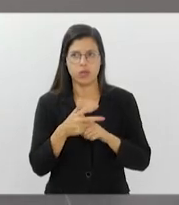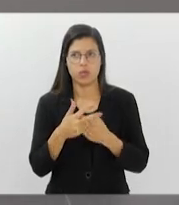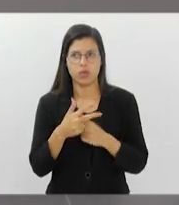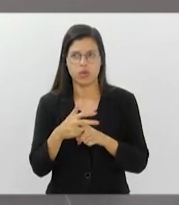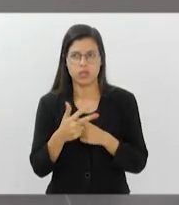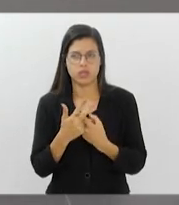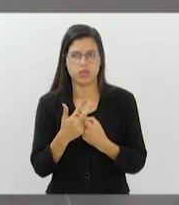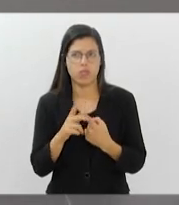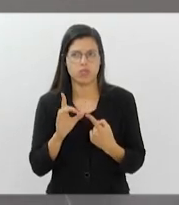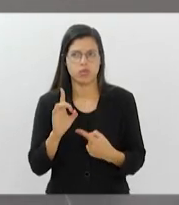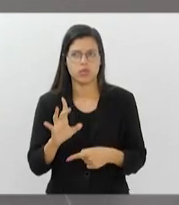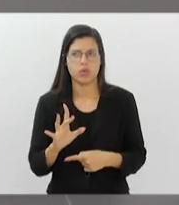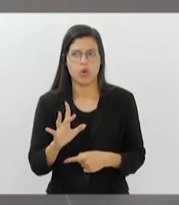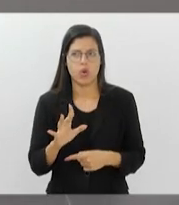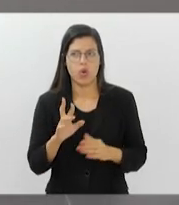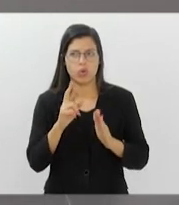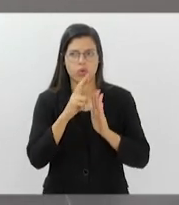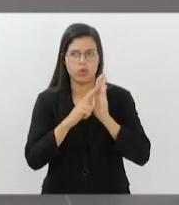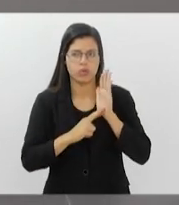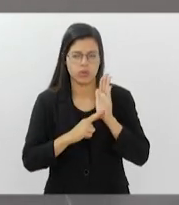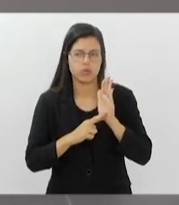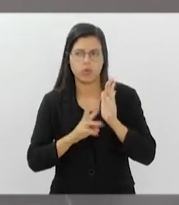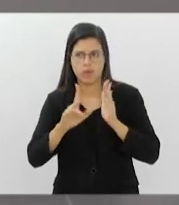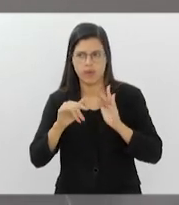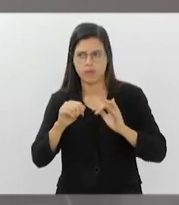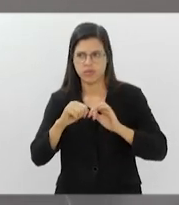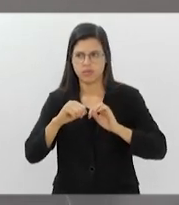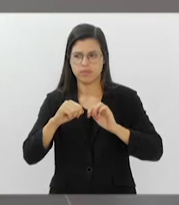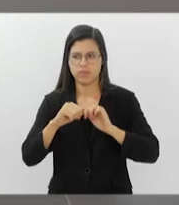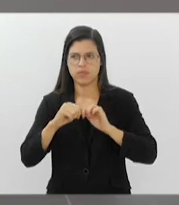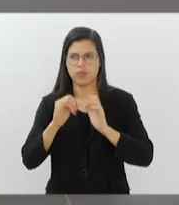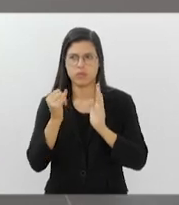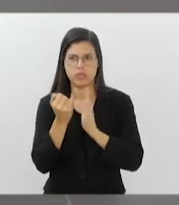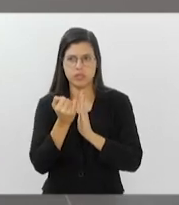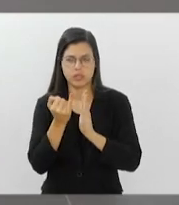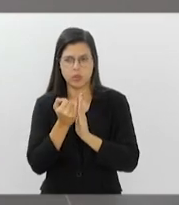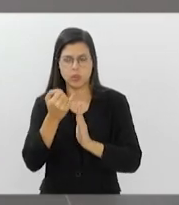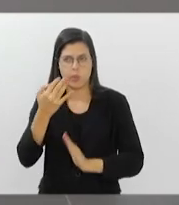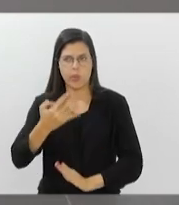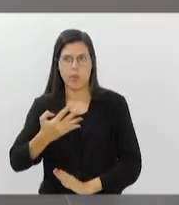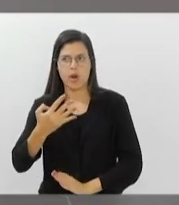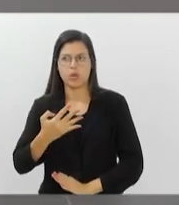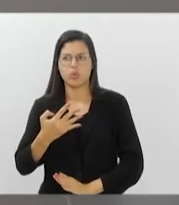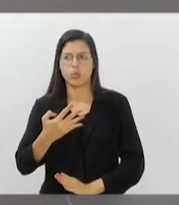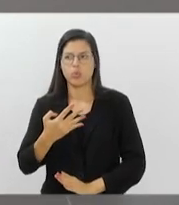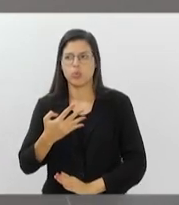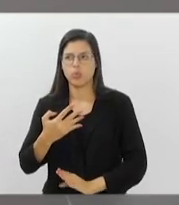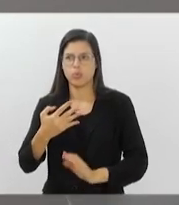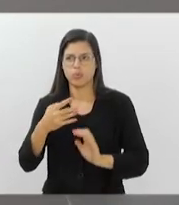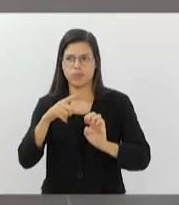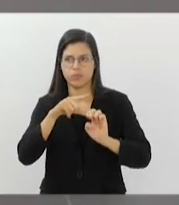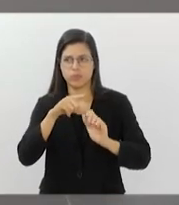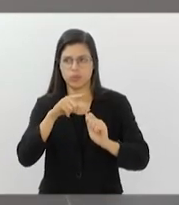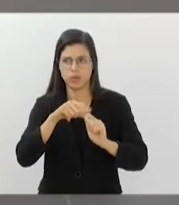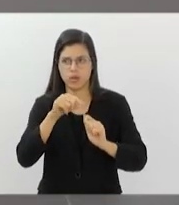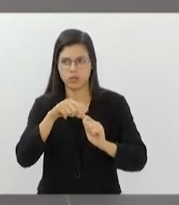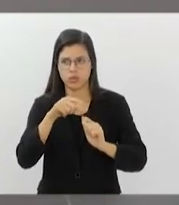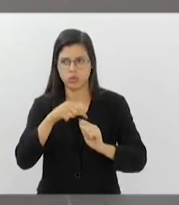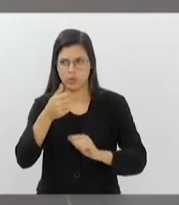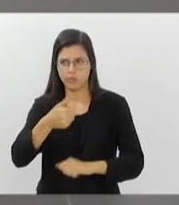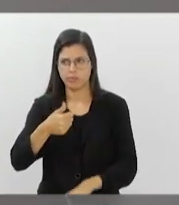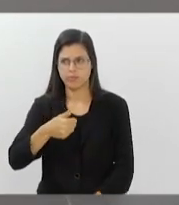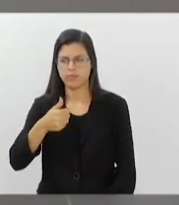só, e o relator o fará, do inciso 4 do artigo 1º,